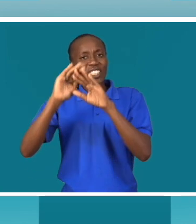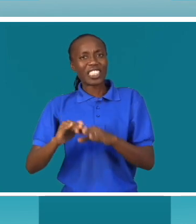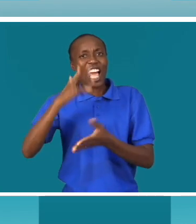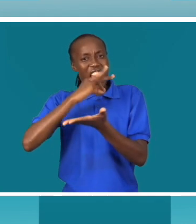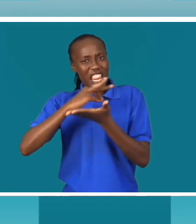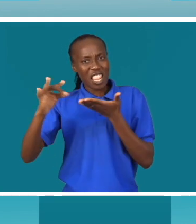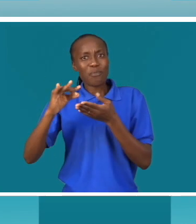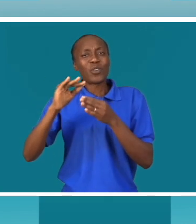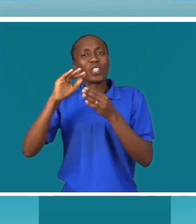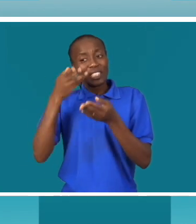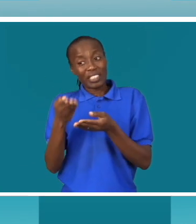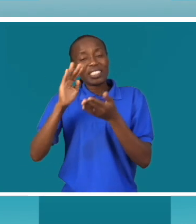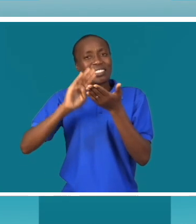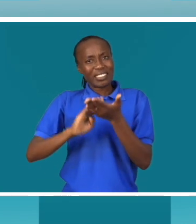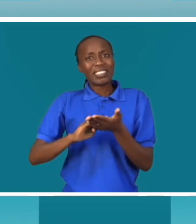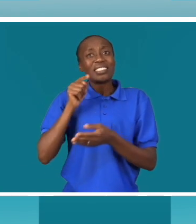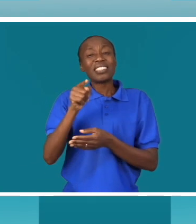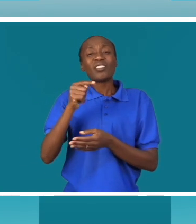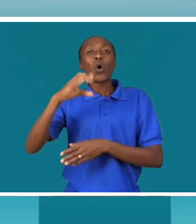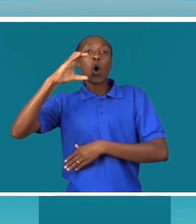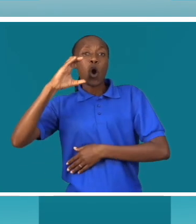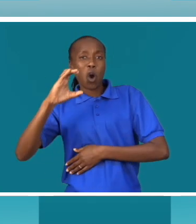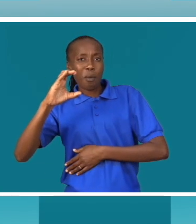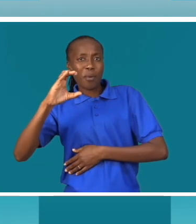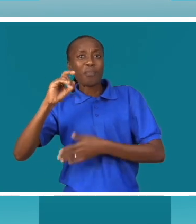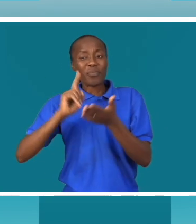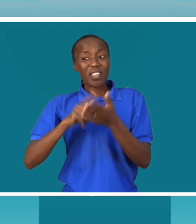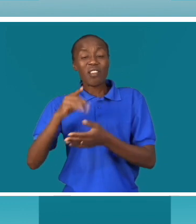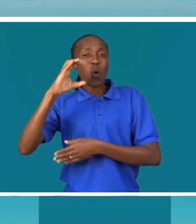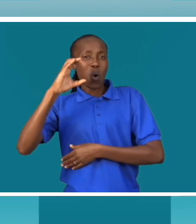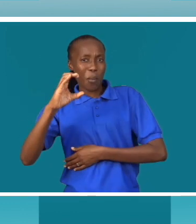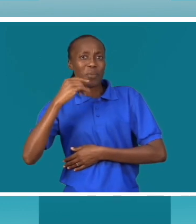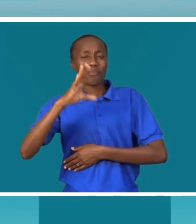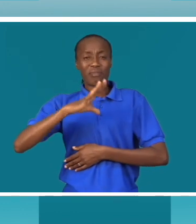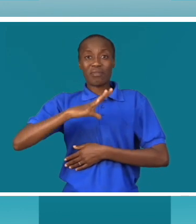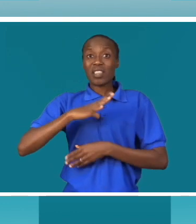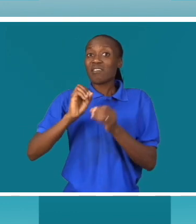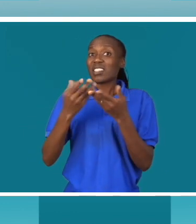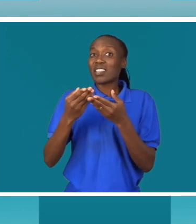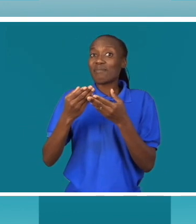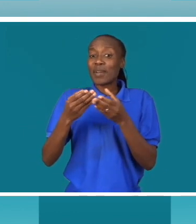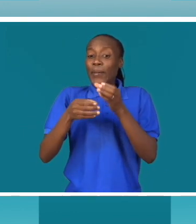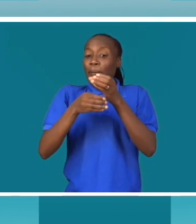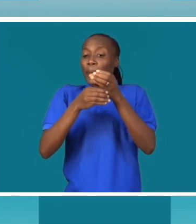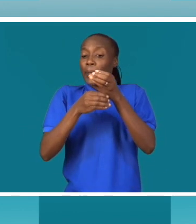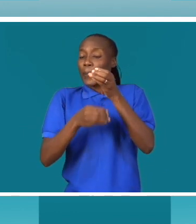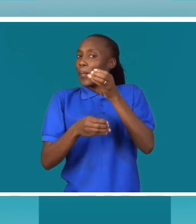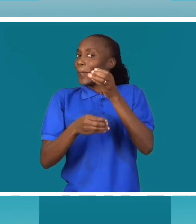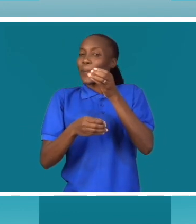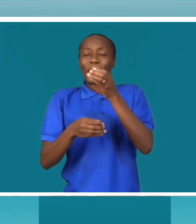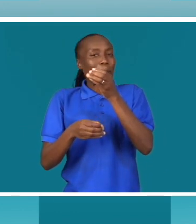Assim já está bem. Este é um copo considerado tradicional.